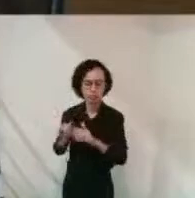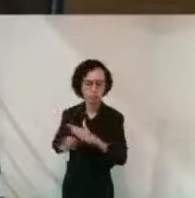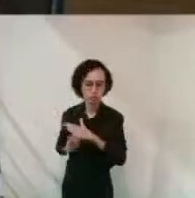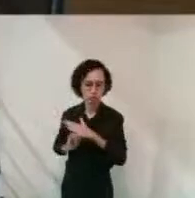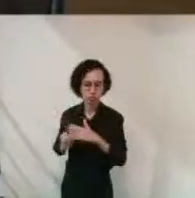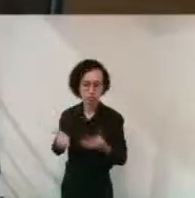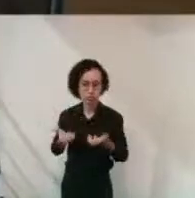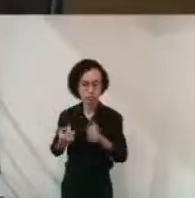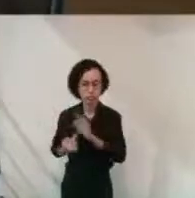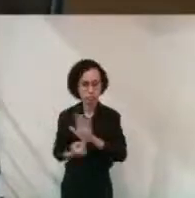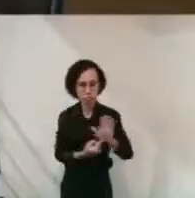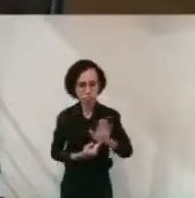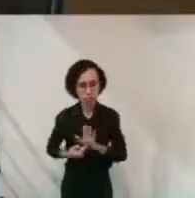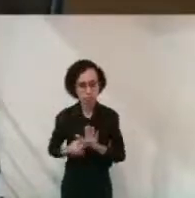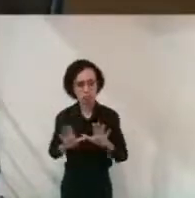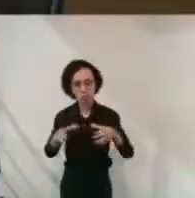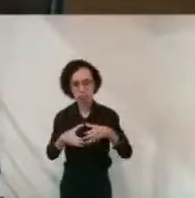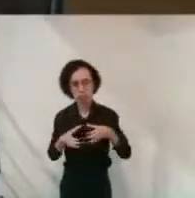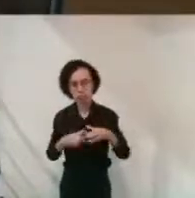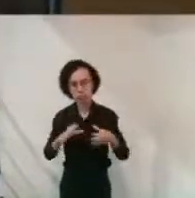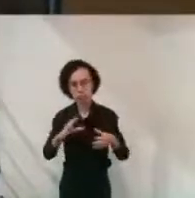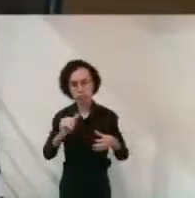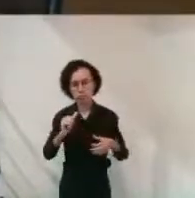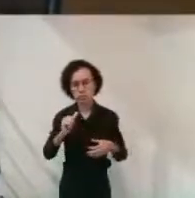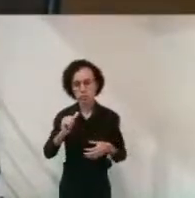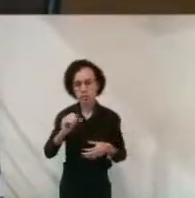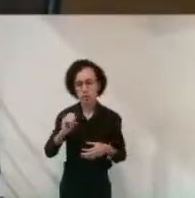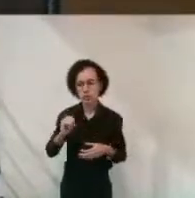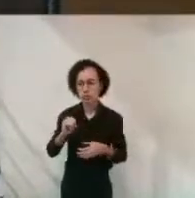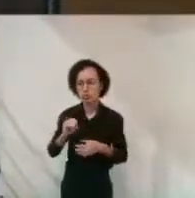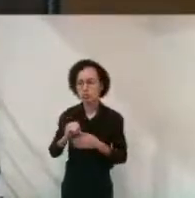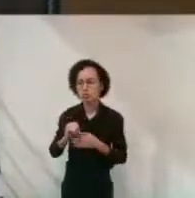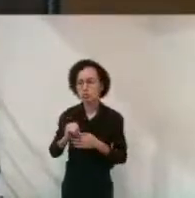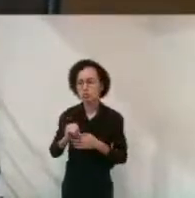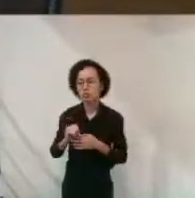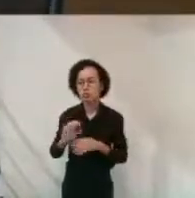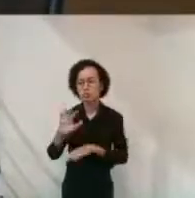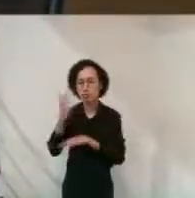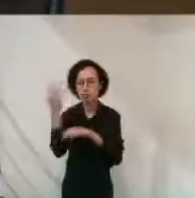quero aqui apresentar a equipe do Caldo Meio Ambiente. Eu gostaria de ficar de pé, o Caldo Meio